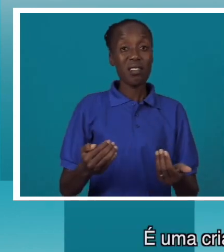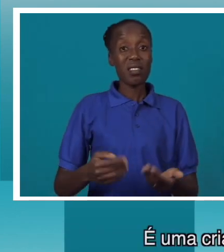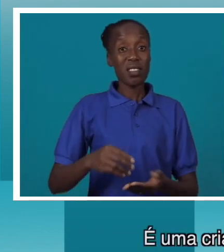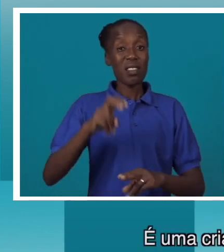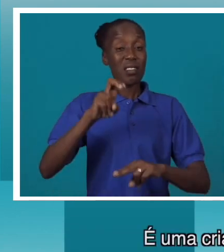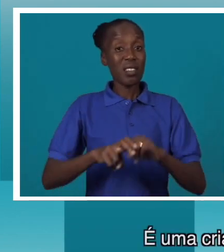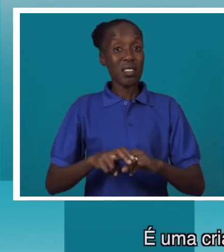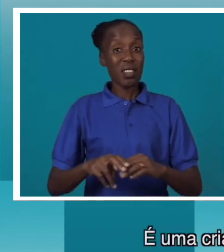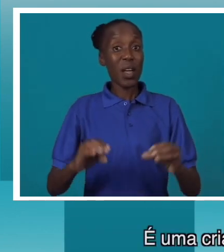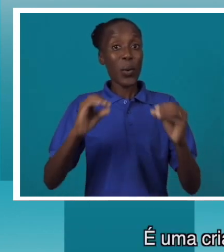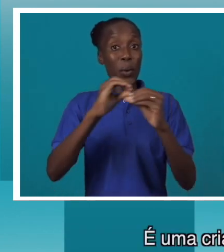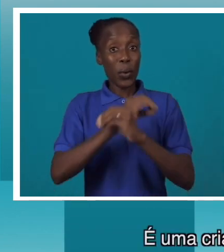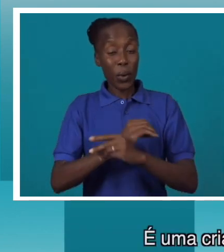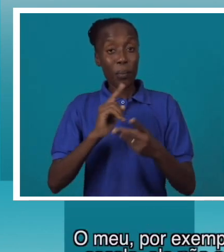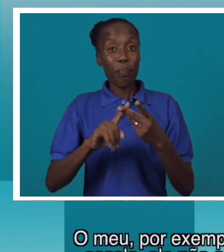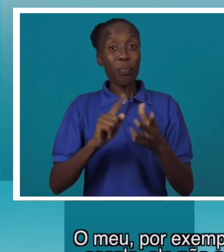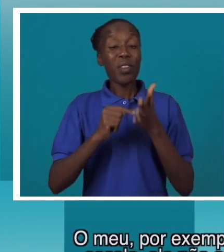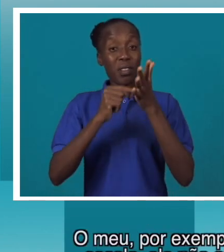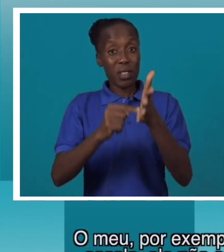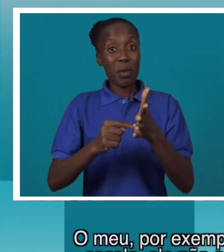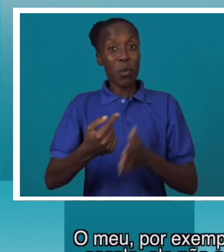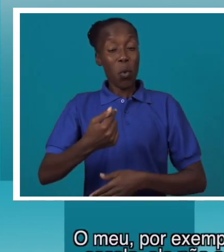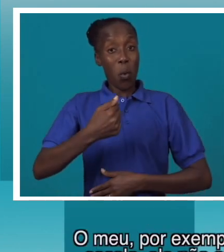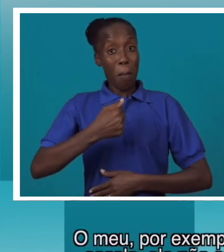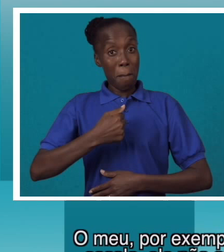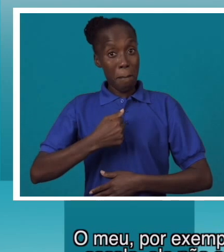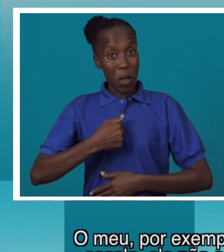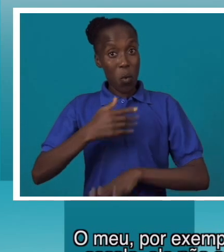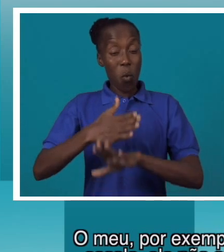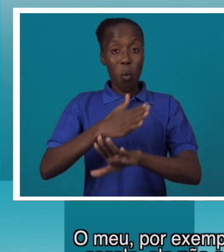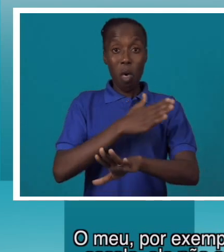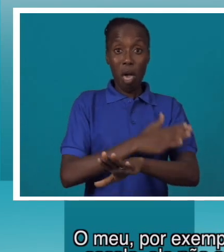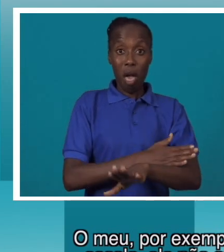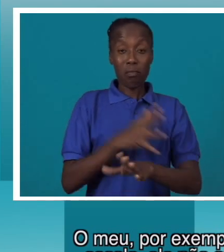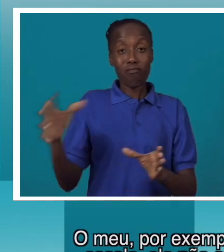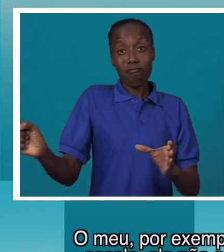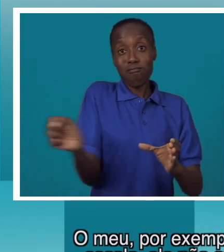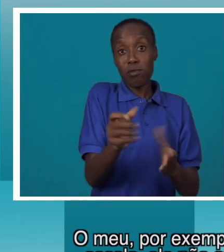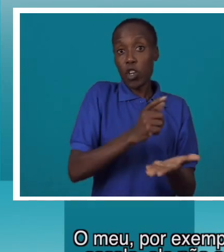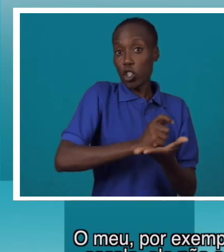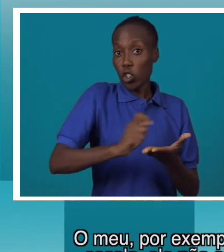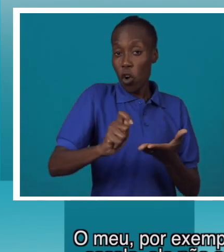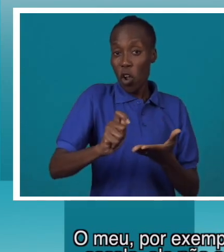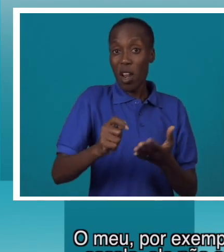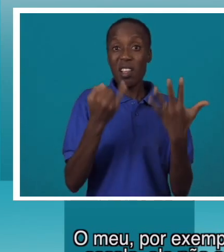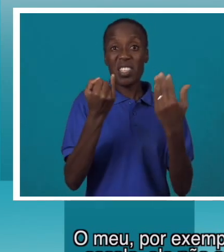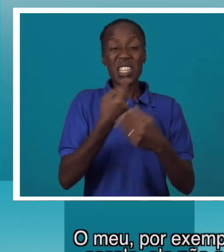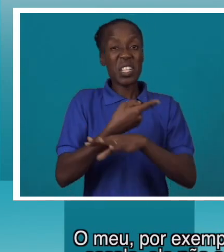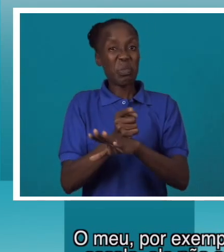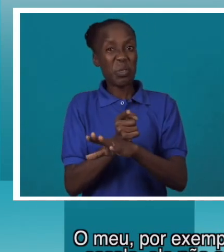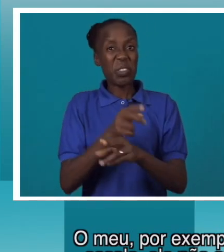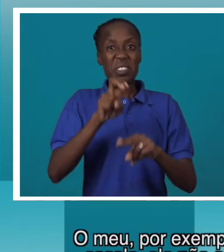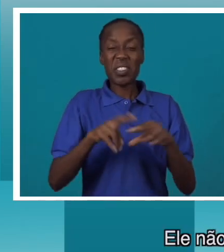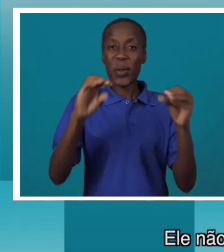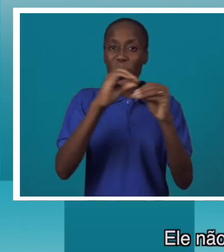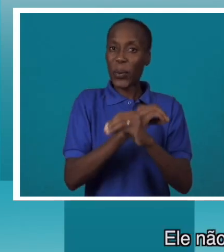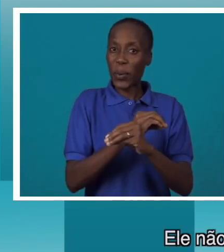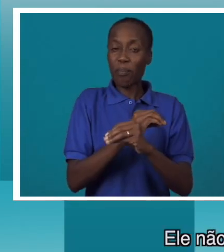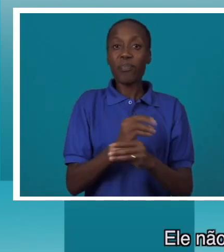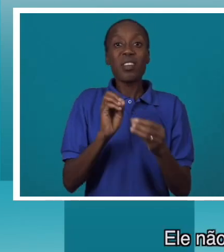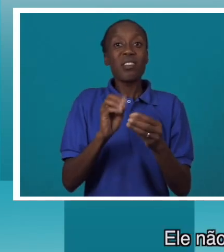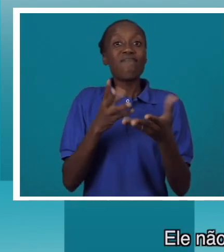criança que não chega a sentar. O meu, por exemplo, no período que ele devia entrar para a escola ele não sentava seis minutos seguidos. Ele